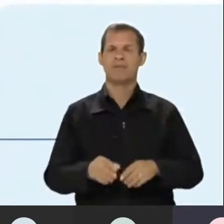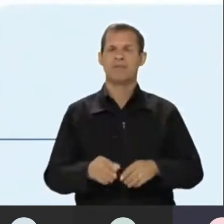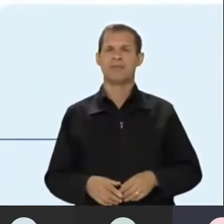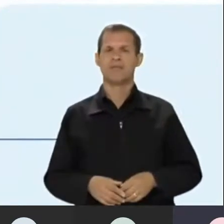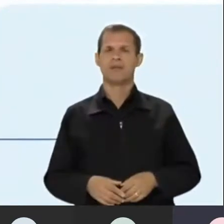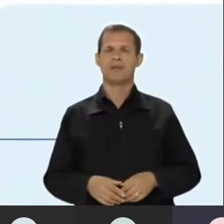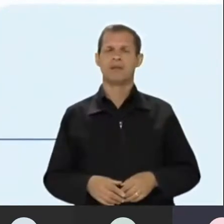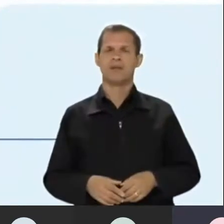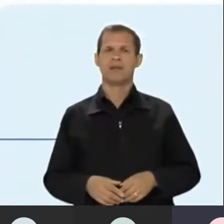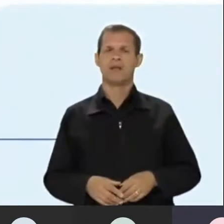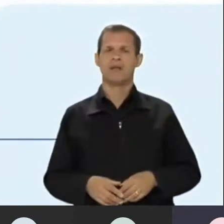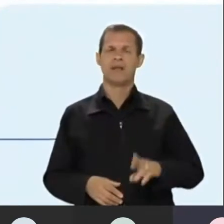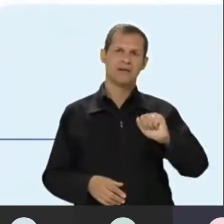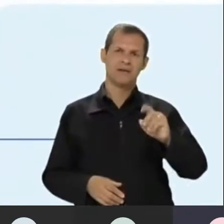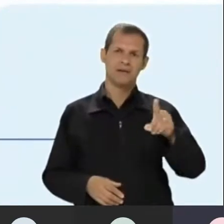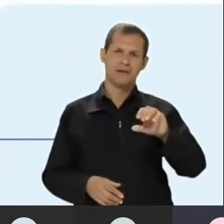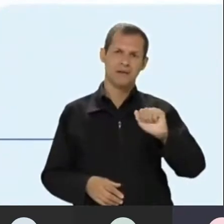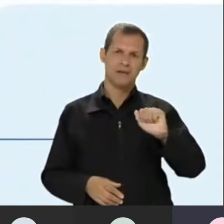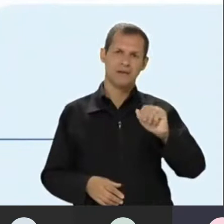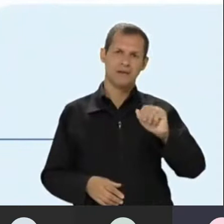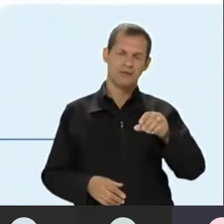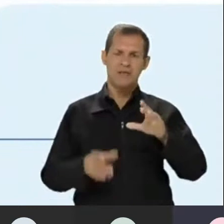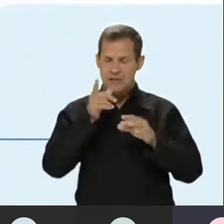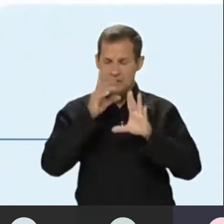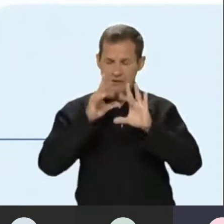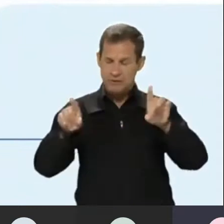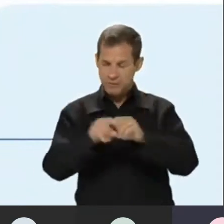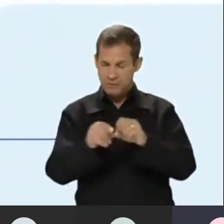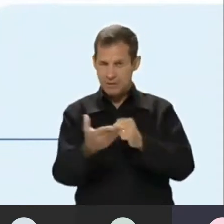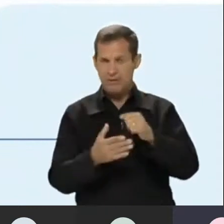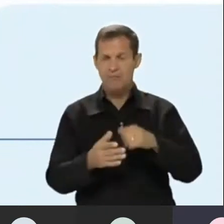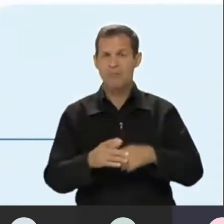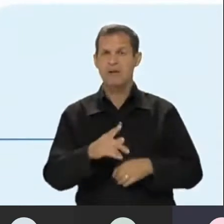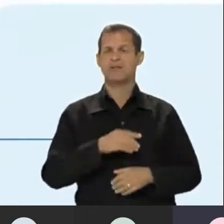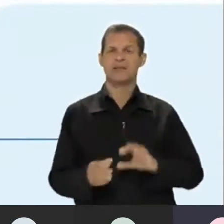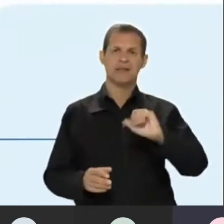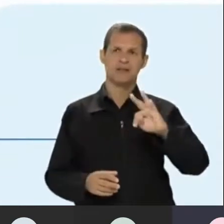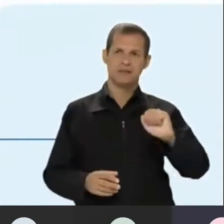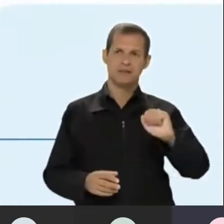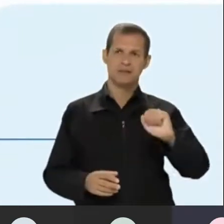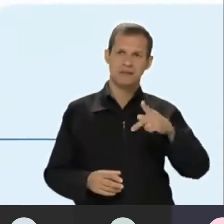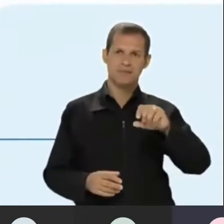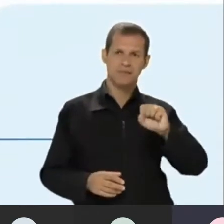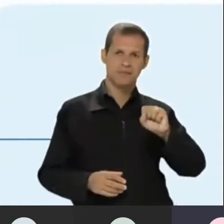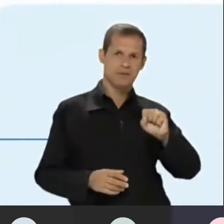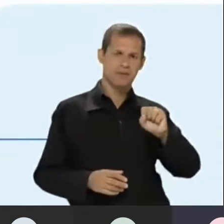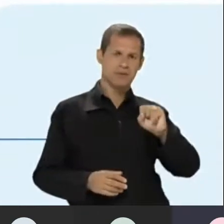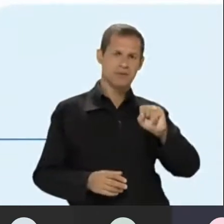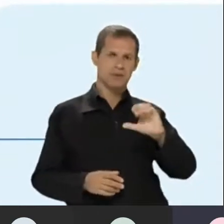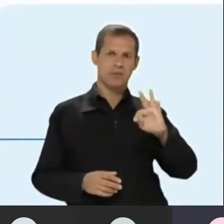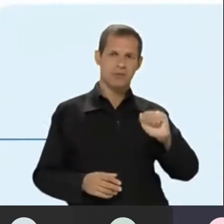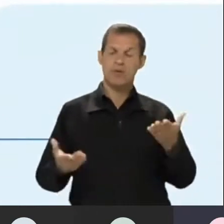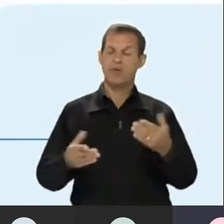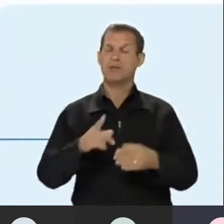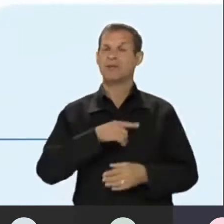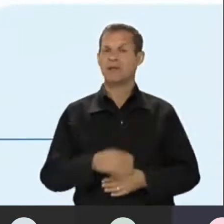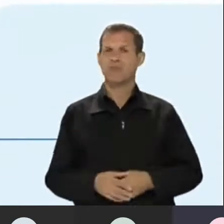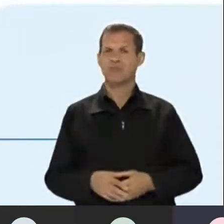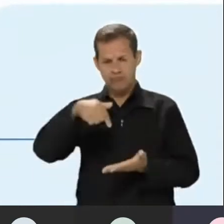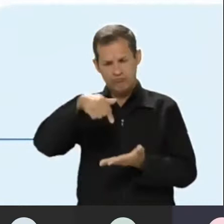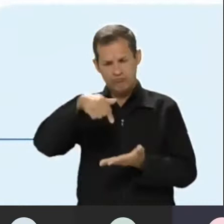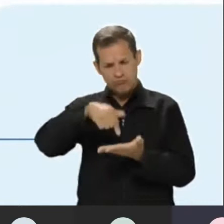também a umidade relativa, que são essas variáveis que partiram da base da carta psicométrica. Então, vamos